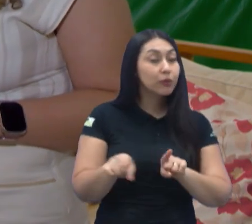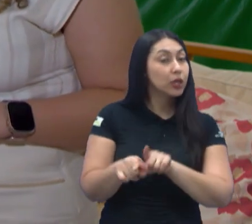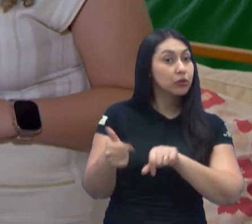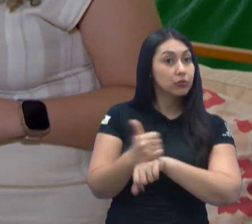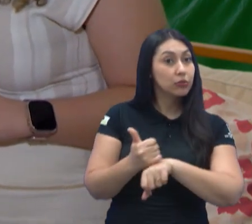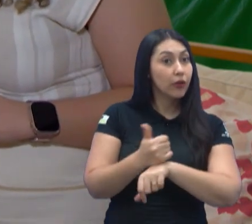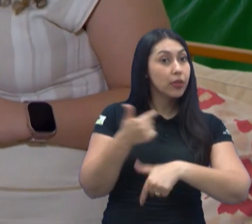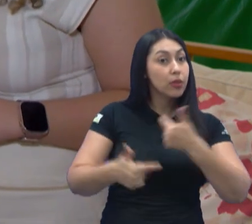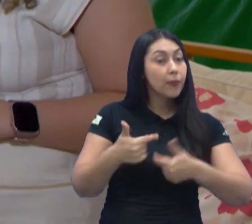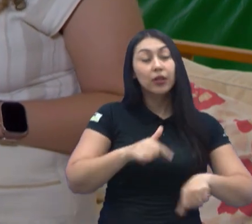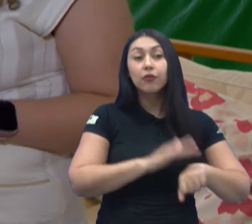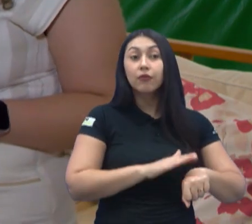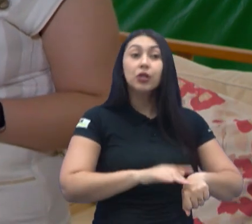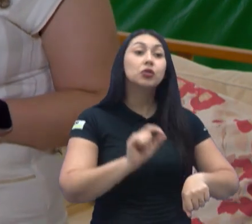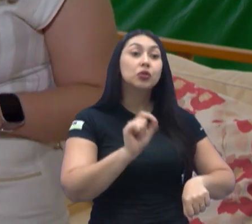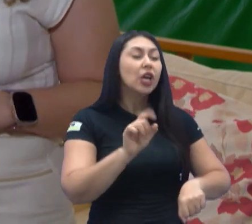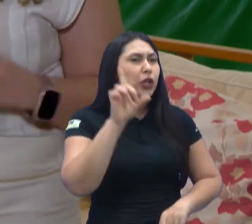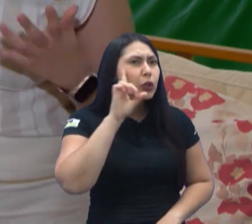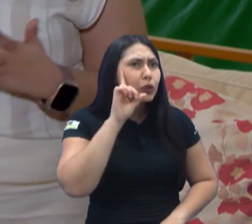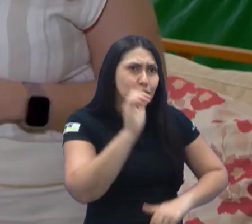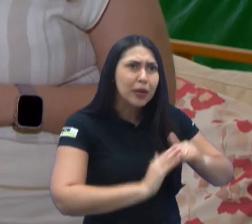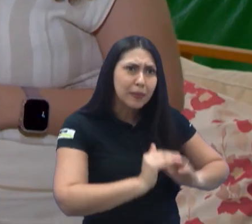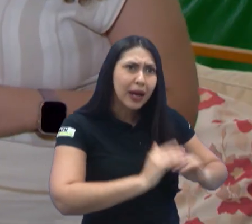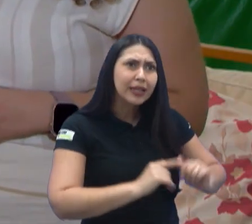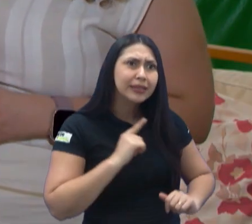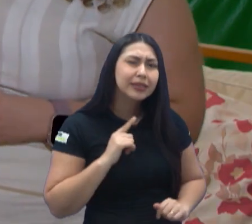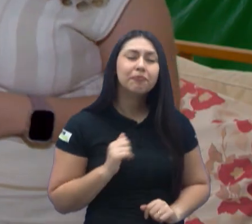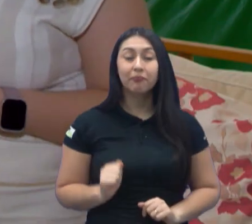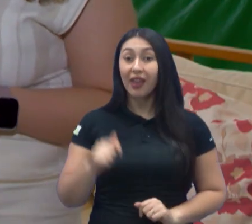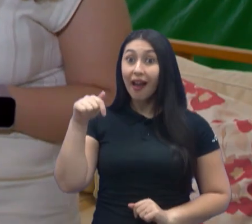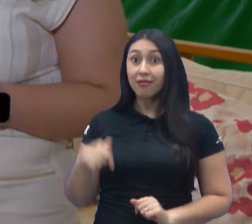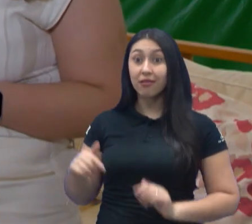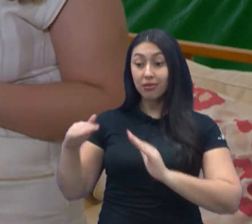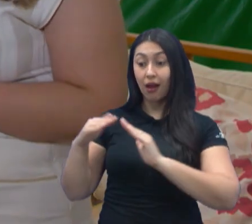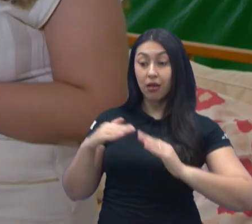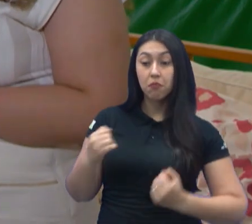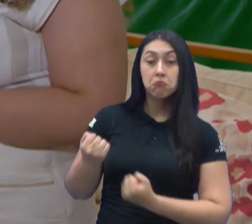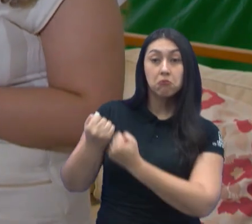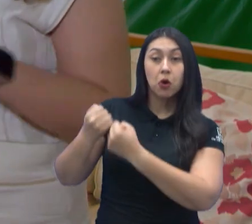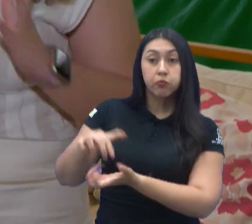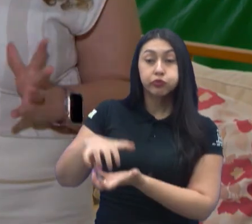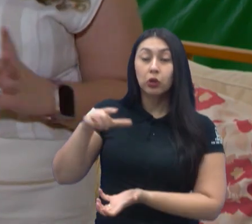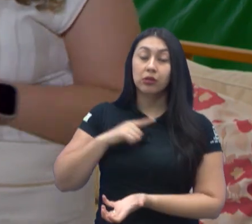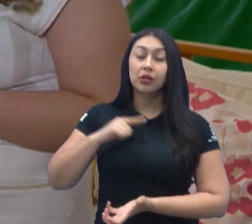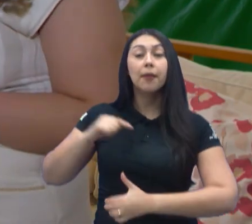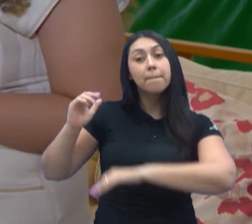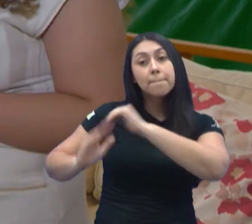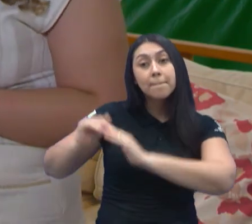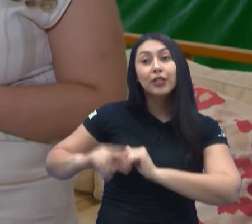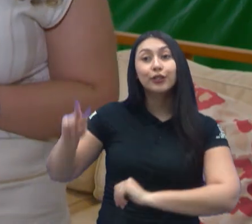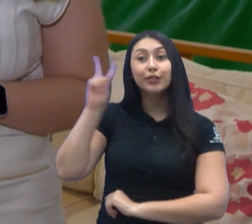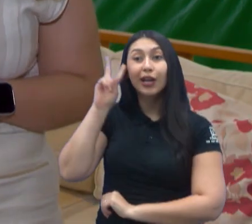eles fazem, todos os dias tem atividade, como é que é isso? Aqui no nosso residencial, em São José dos Campos, nós temos atividades de segunda a